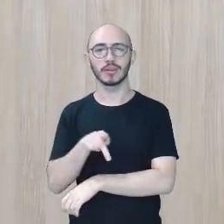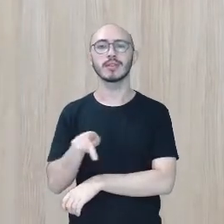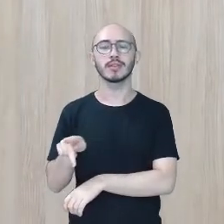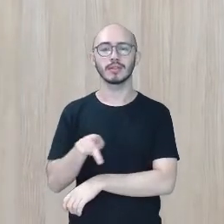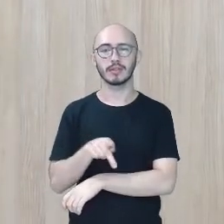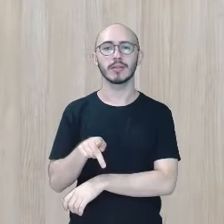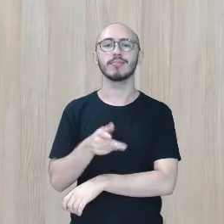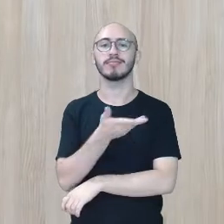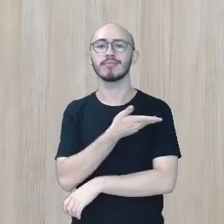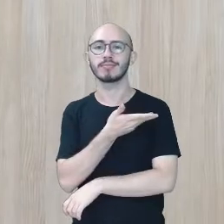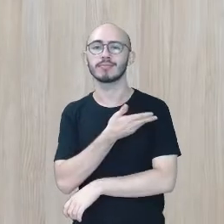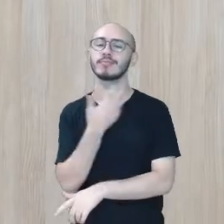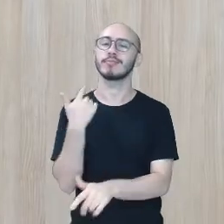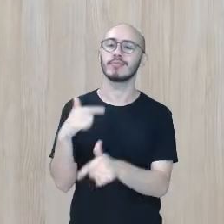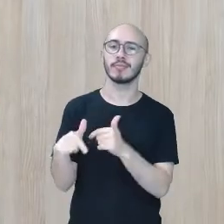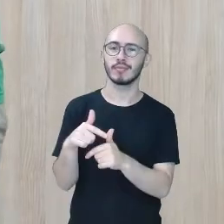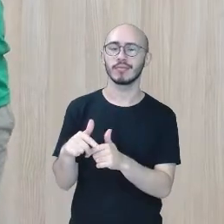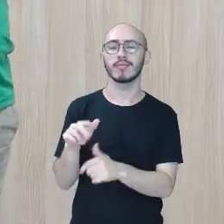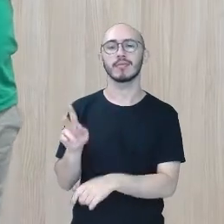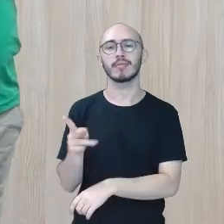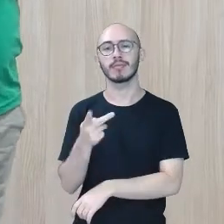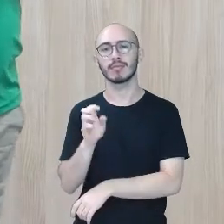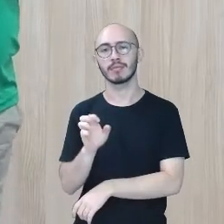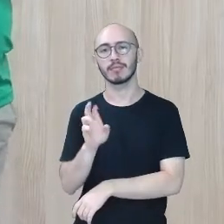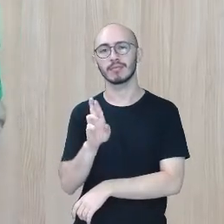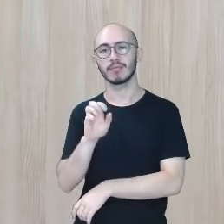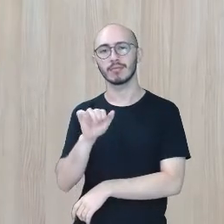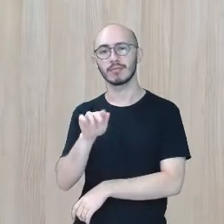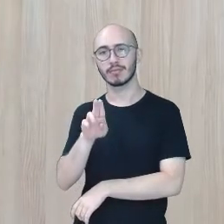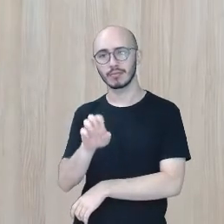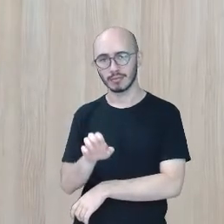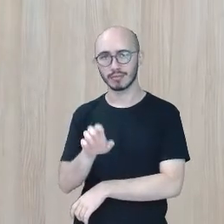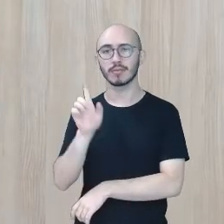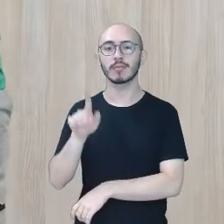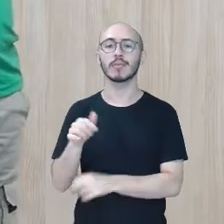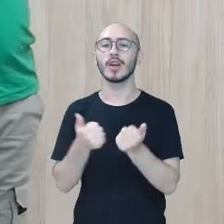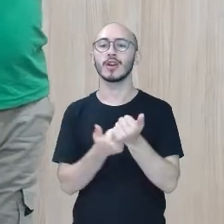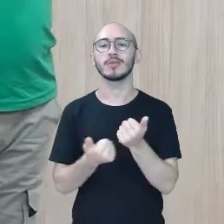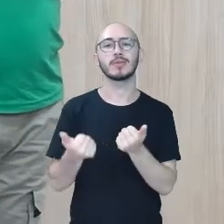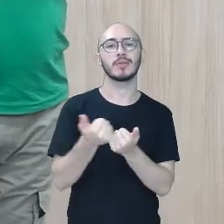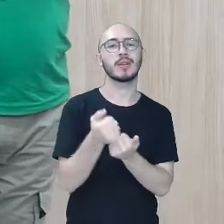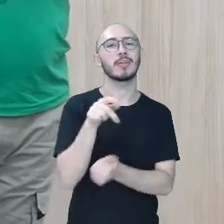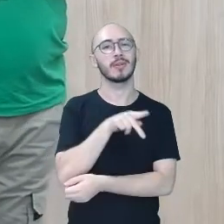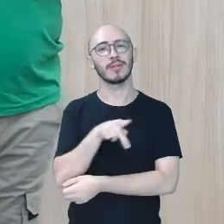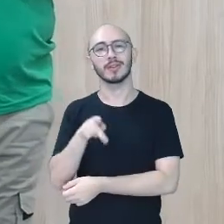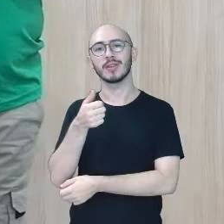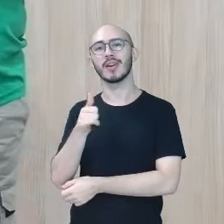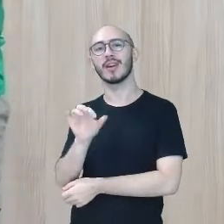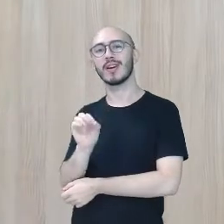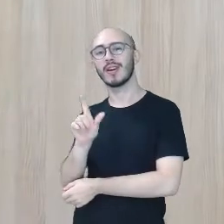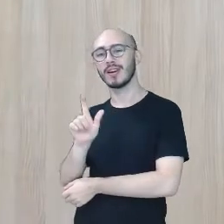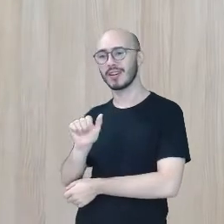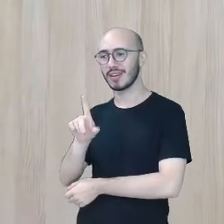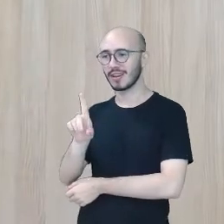nosso companheiro de trabalho aqui, o professor Henrique, está substituindo hoje a professora Yolanda,